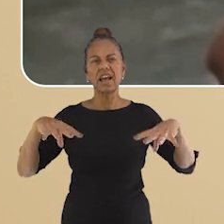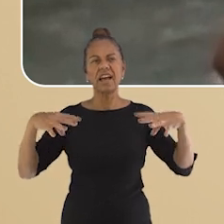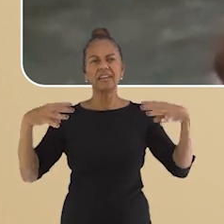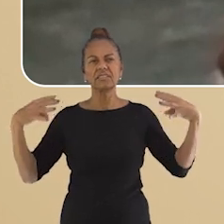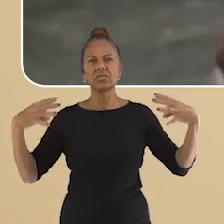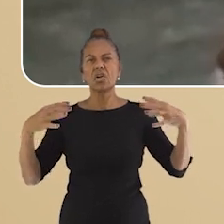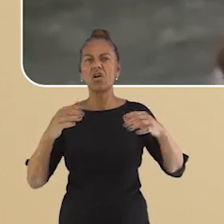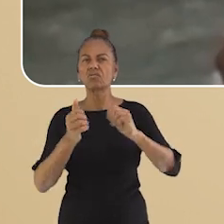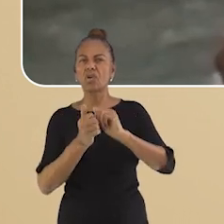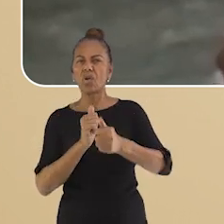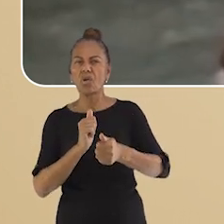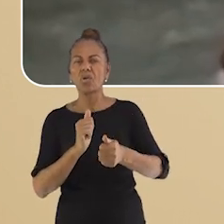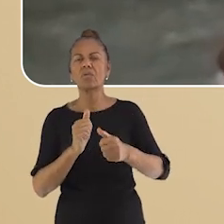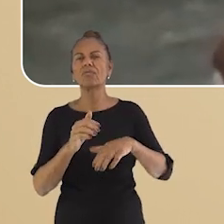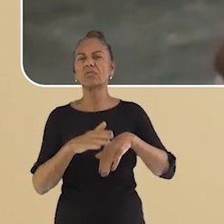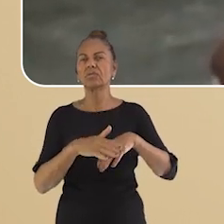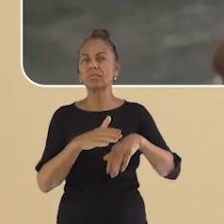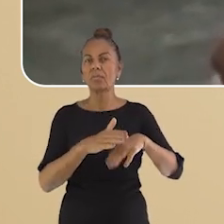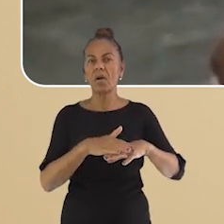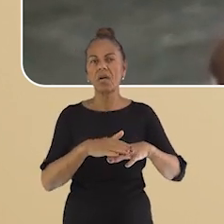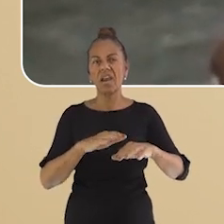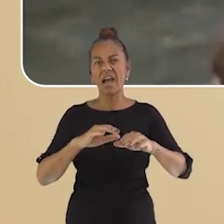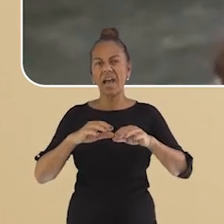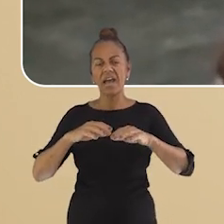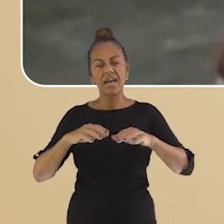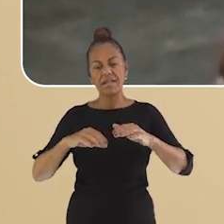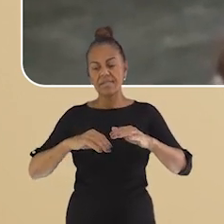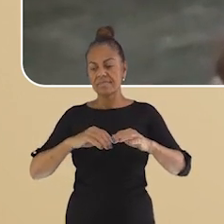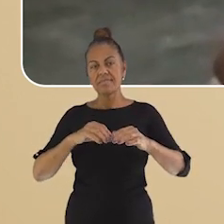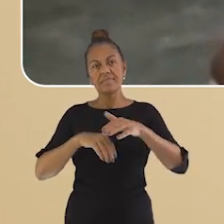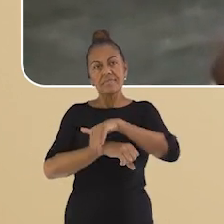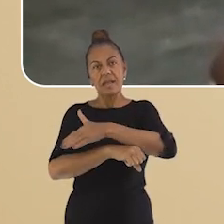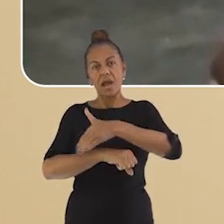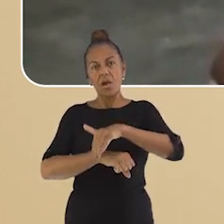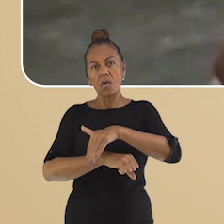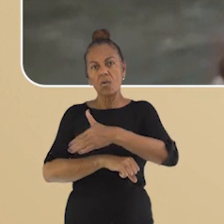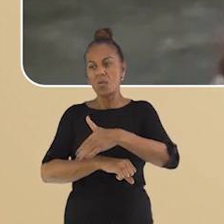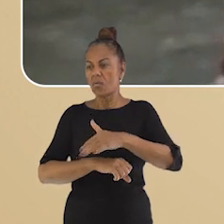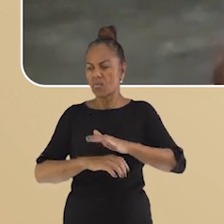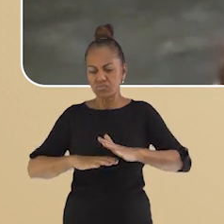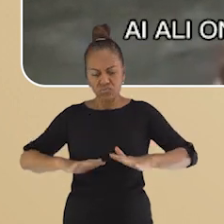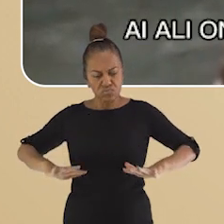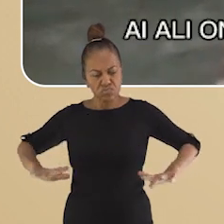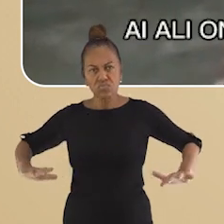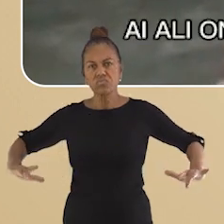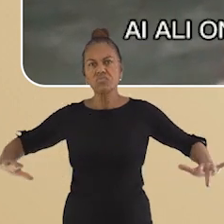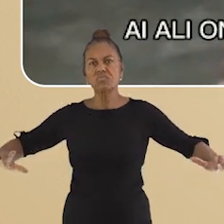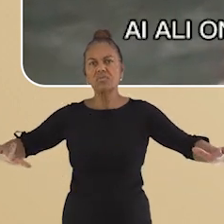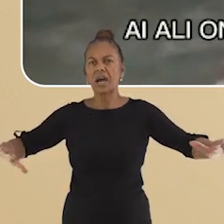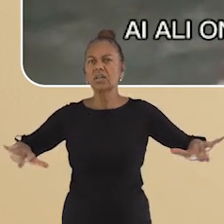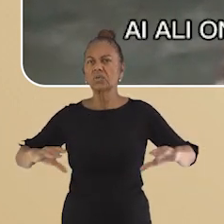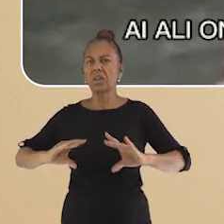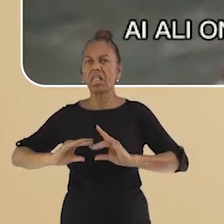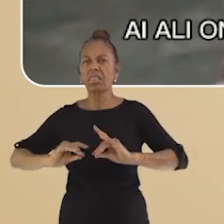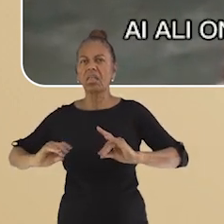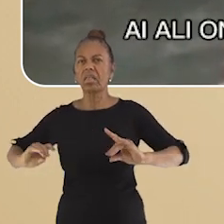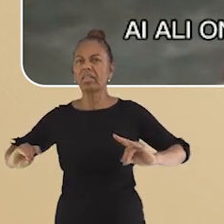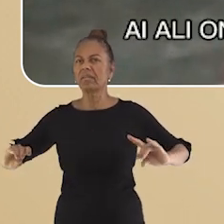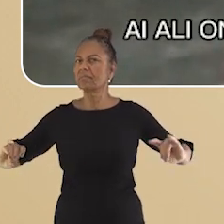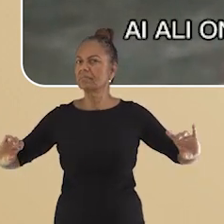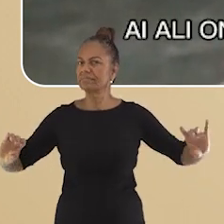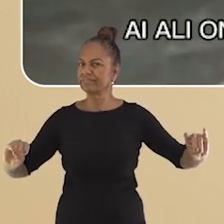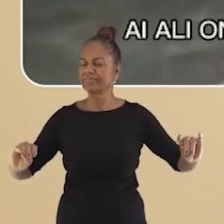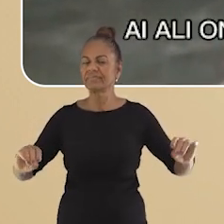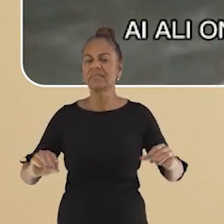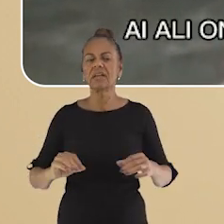ponte, não, construiu depois. Depois construiu a segunda ponte. Só tinha a Ponte do Camelo. Aí ali onde, no